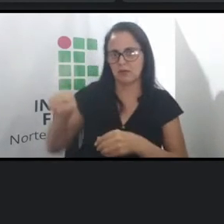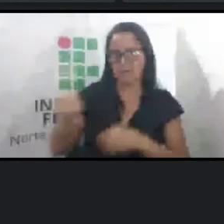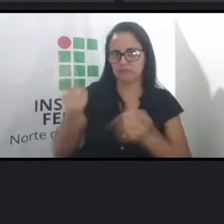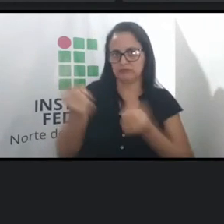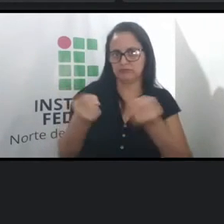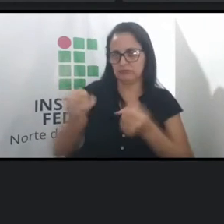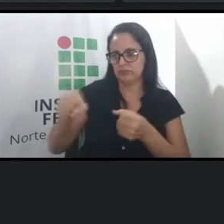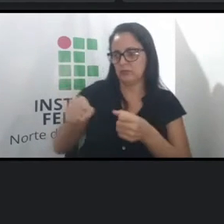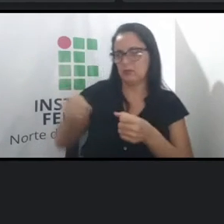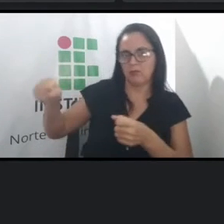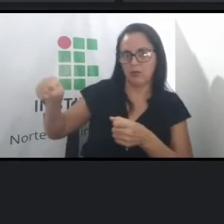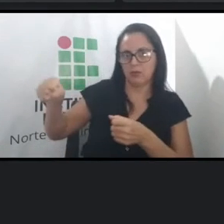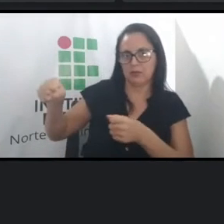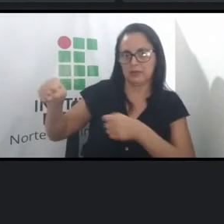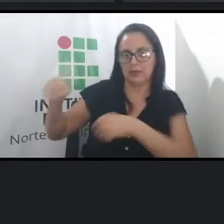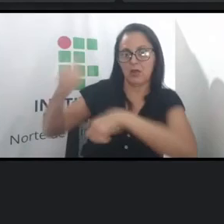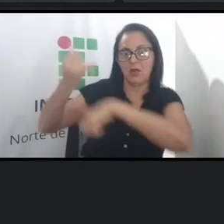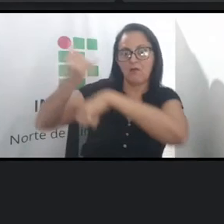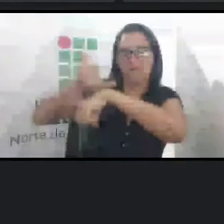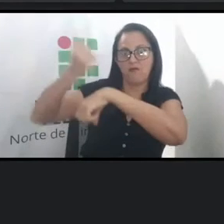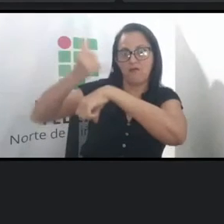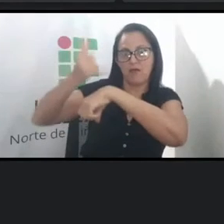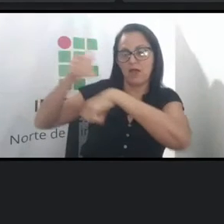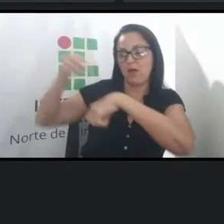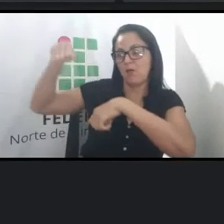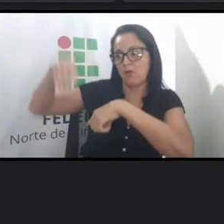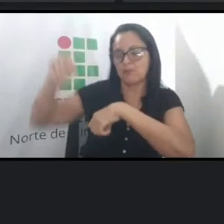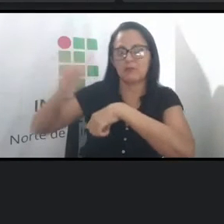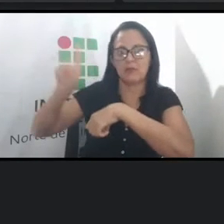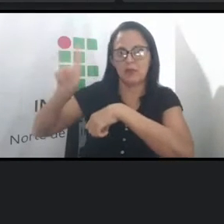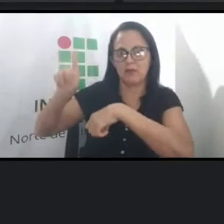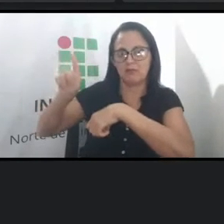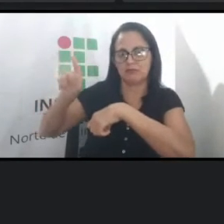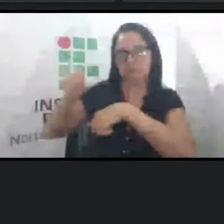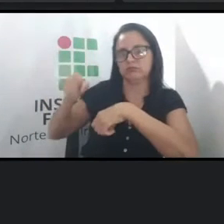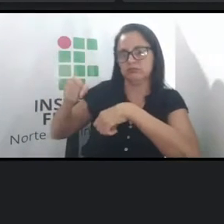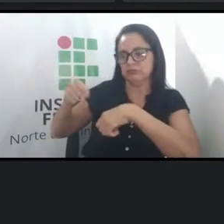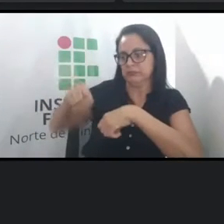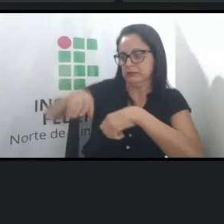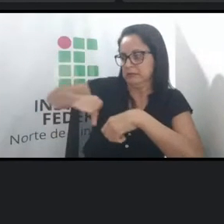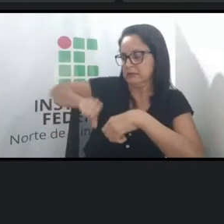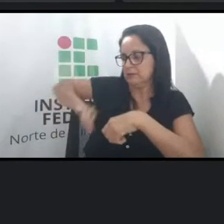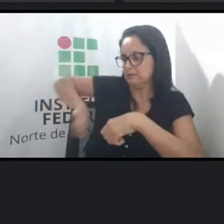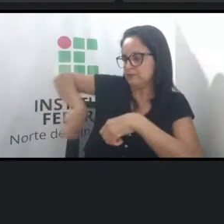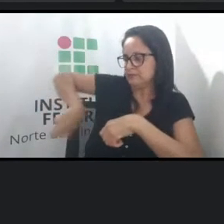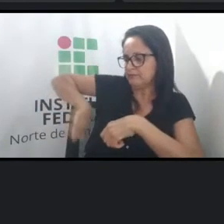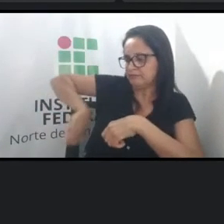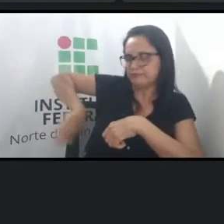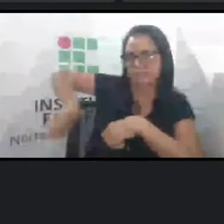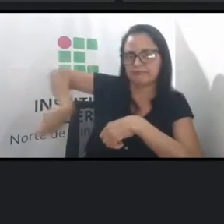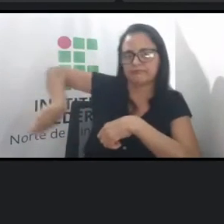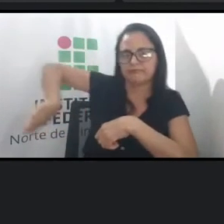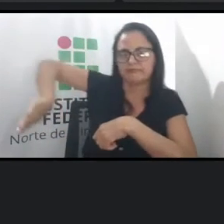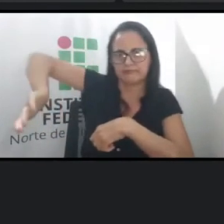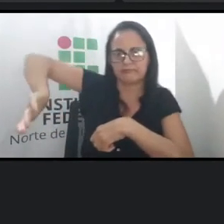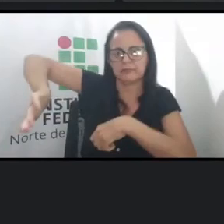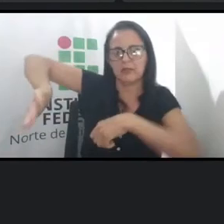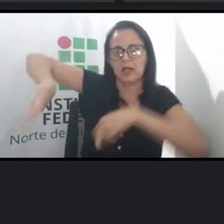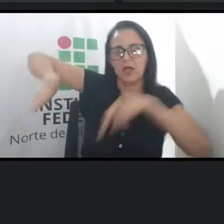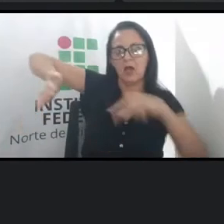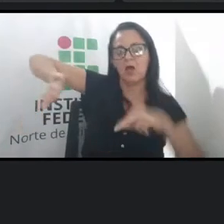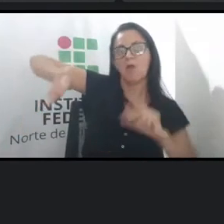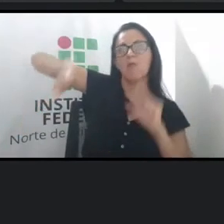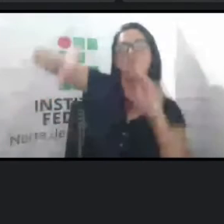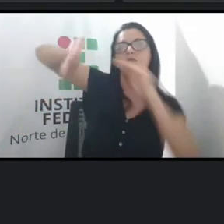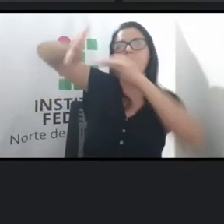e pular o mais distante possível do carro. Se a pessoa pula 30